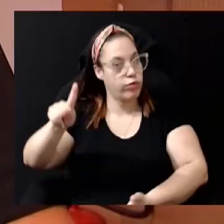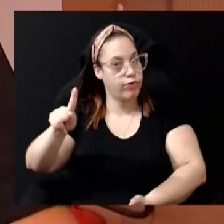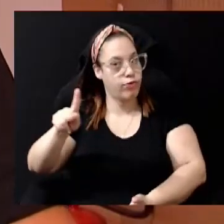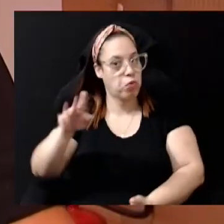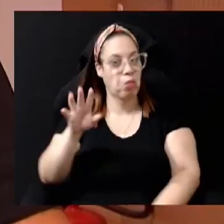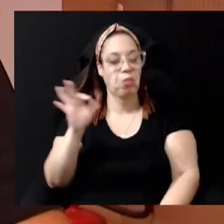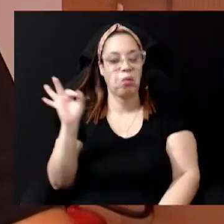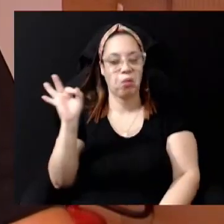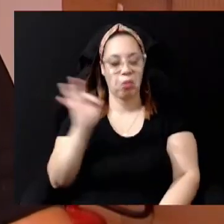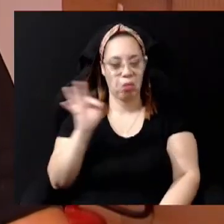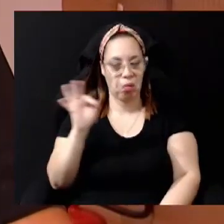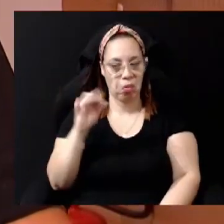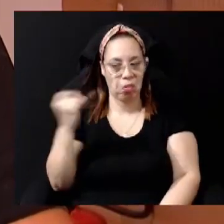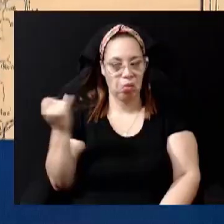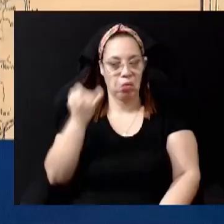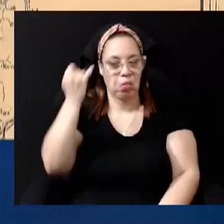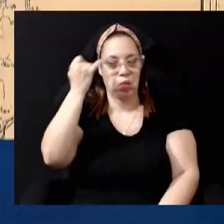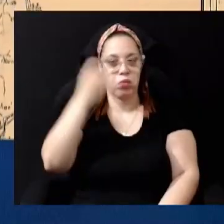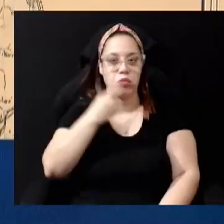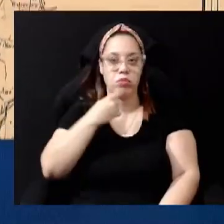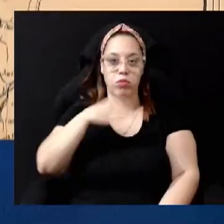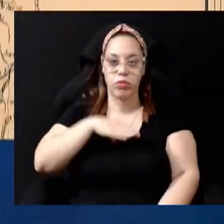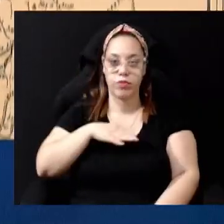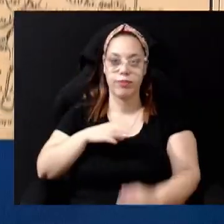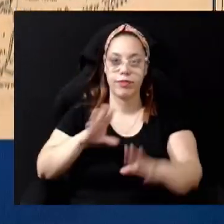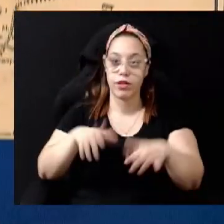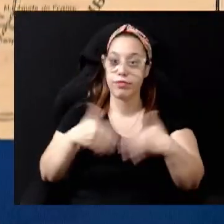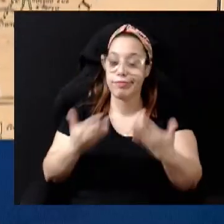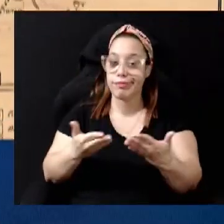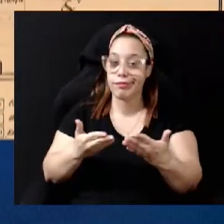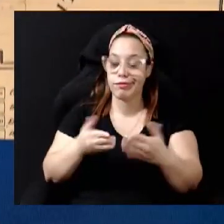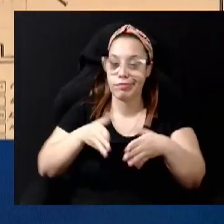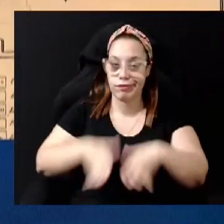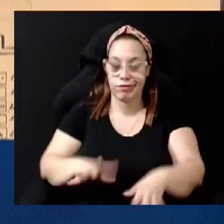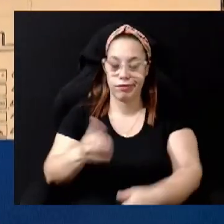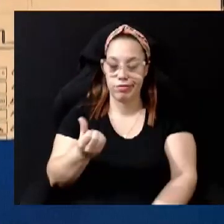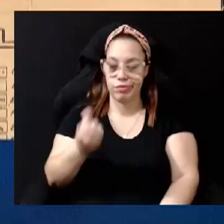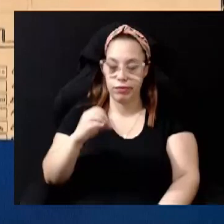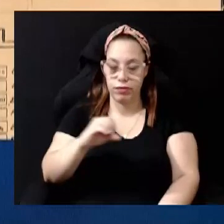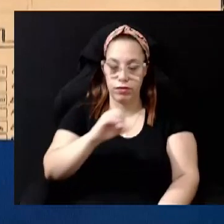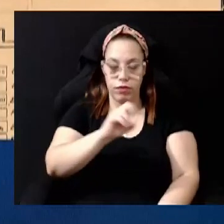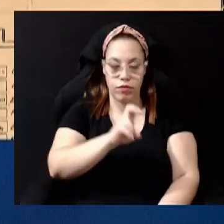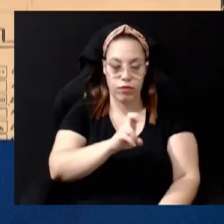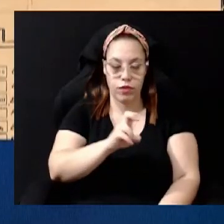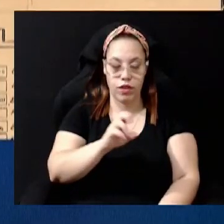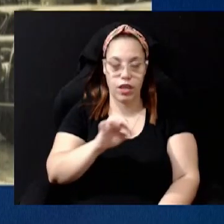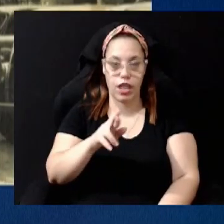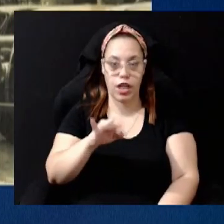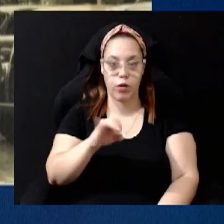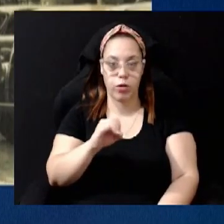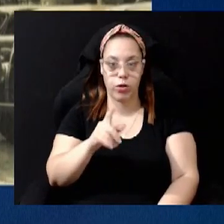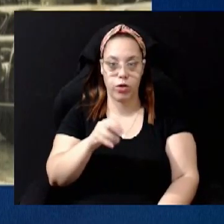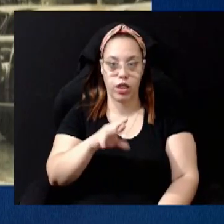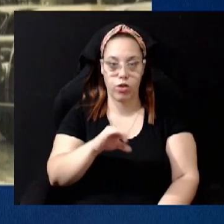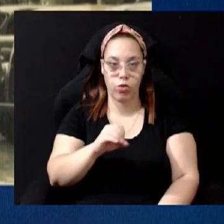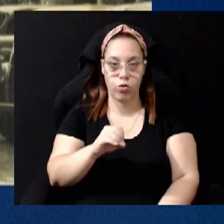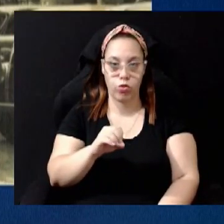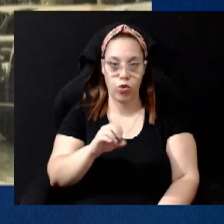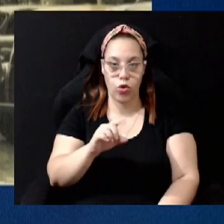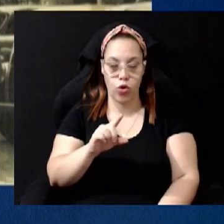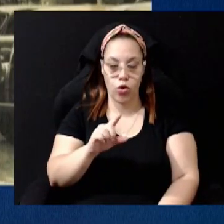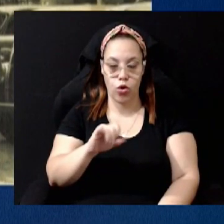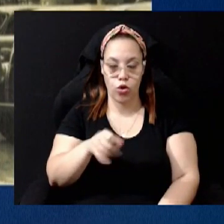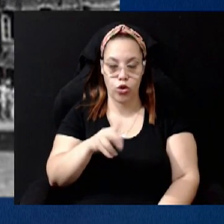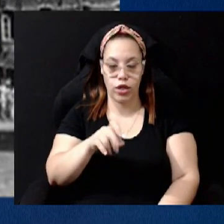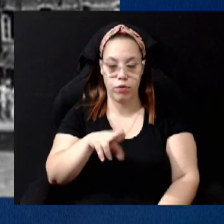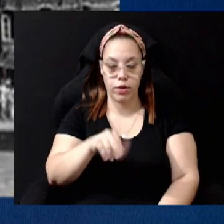cidade, então eu acho que ele merecia esse documentário. Nascido em 1905 em Espírito Santo do Pinhal, Jolimar chegou a Campinas ainda criança